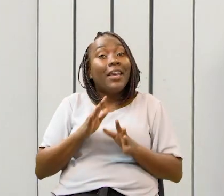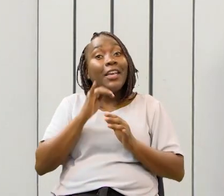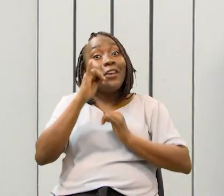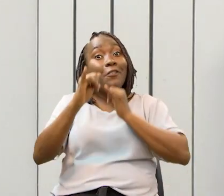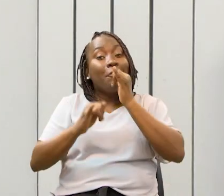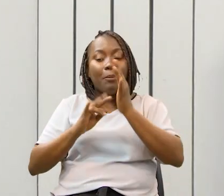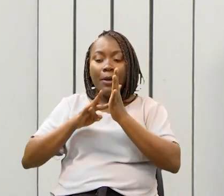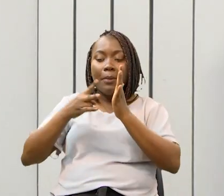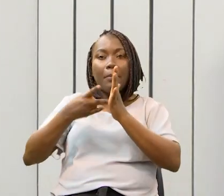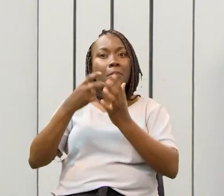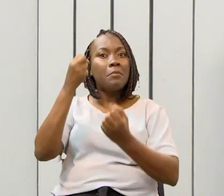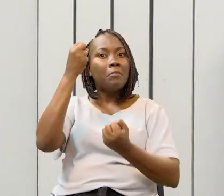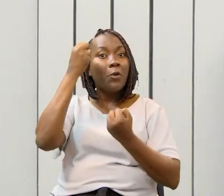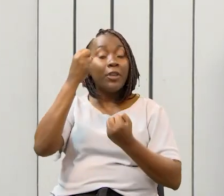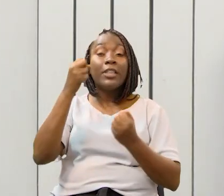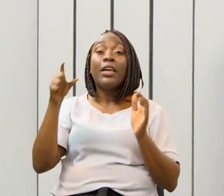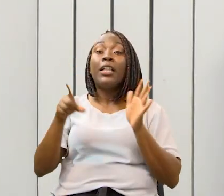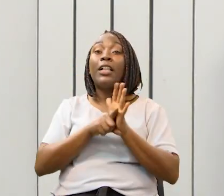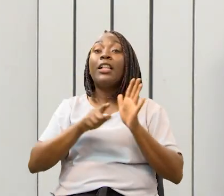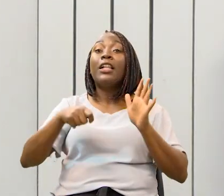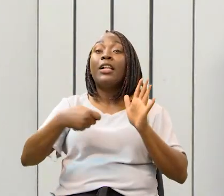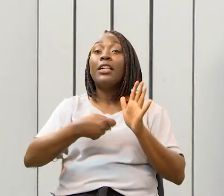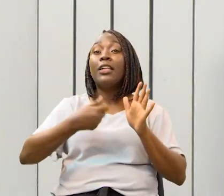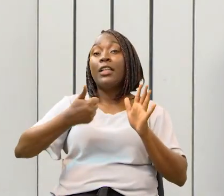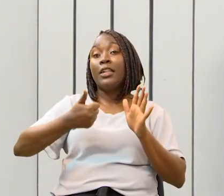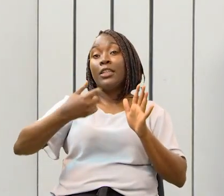Gente, informação gera poder e a lei é